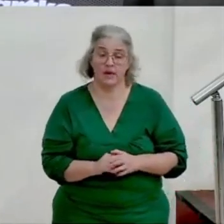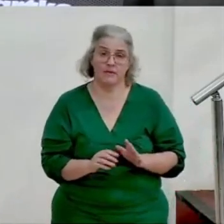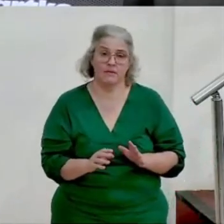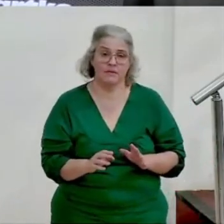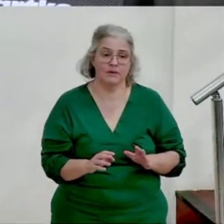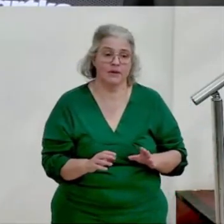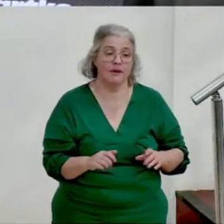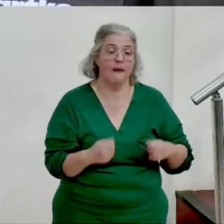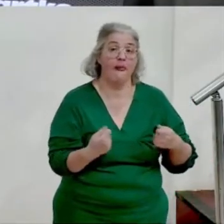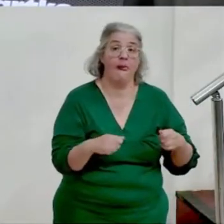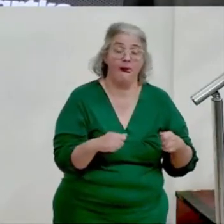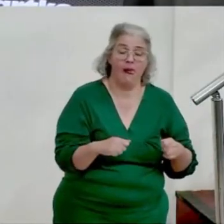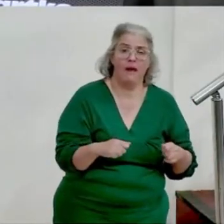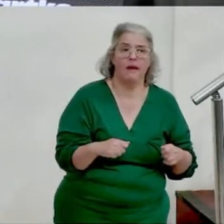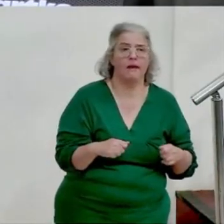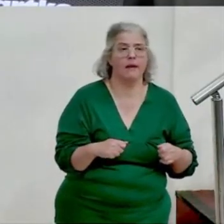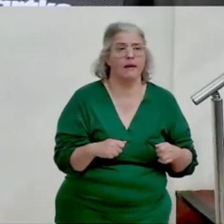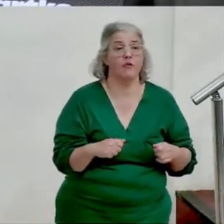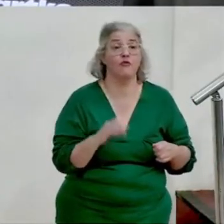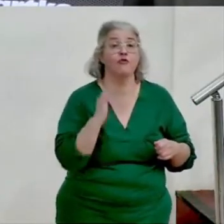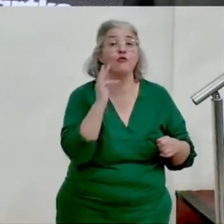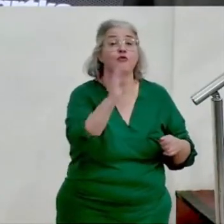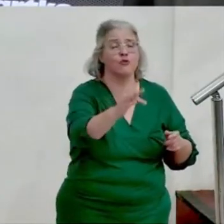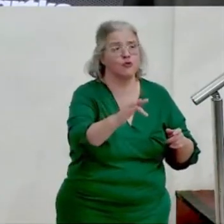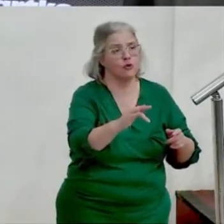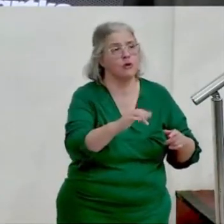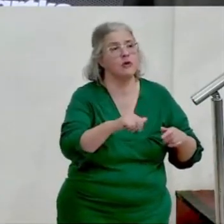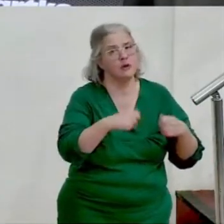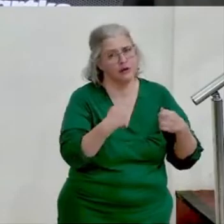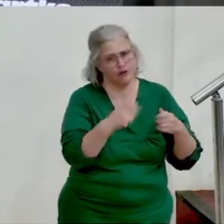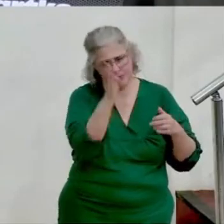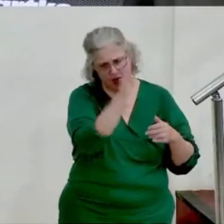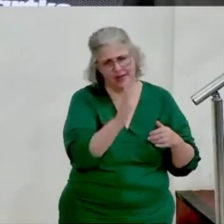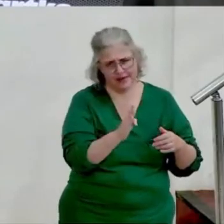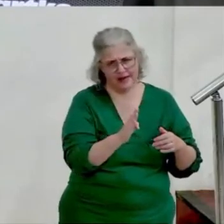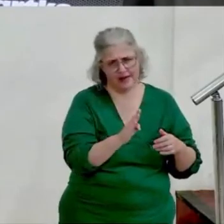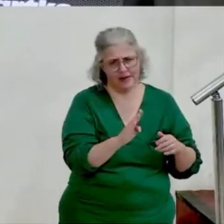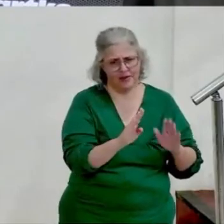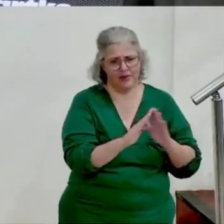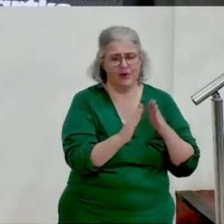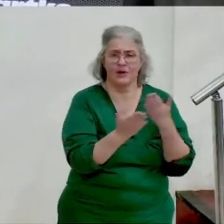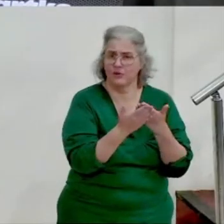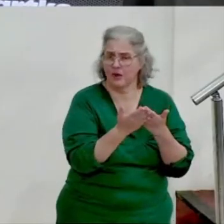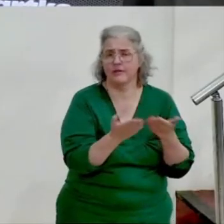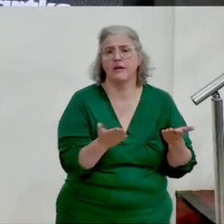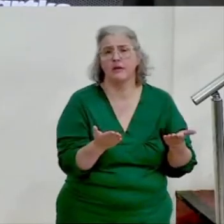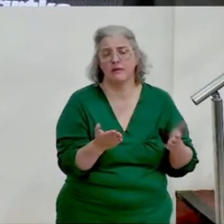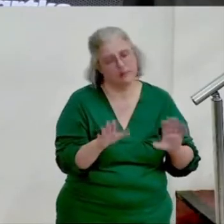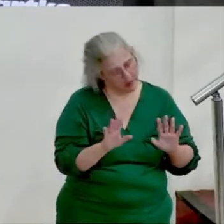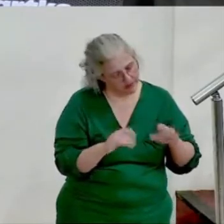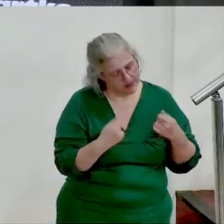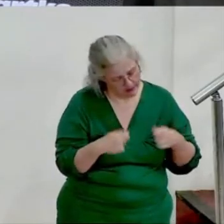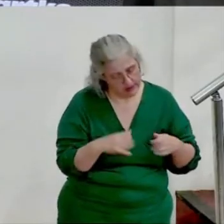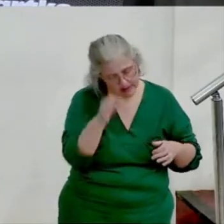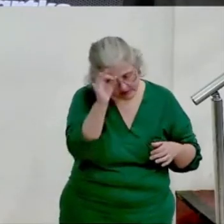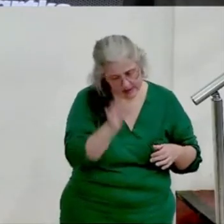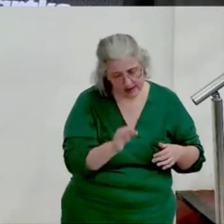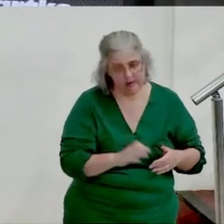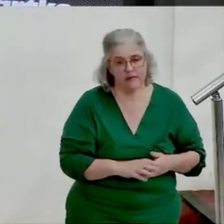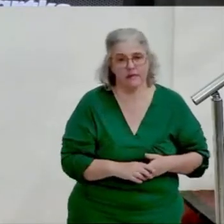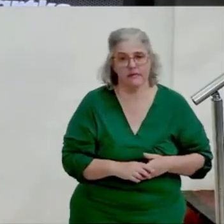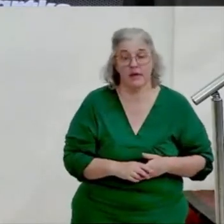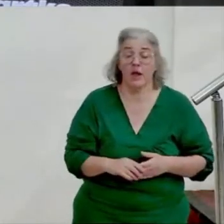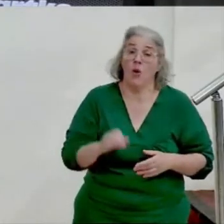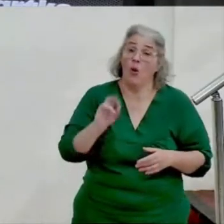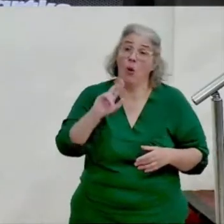E nós concordamos com eles, é verdade. Tendo educação, esse país vai desfrutar de paz e segurança. Por vezes os ímpios dizem que se tal pessoa for eleita para